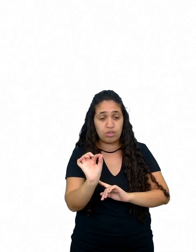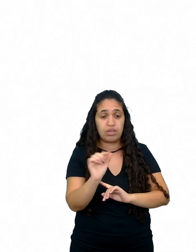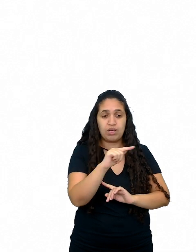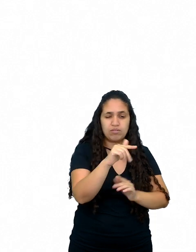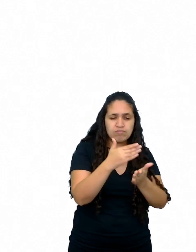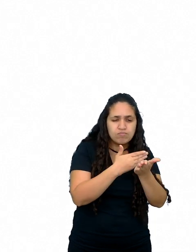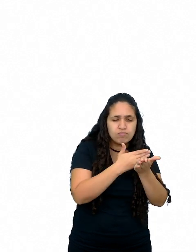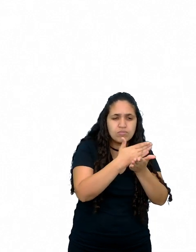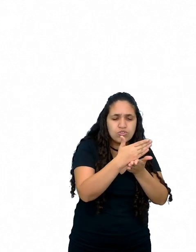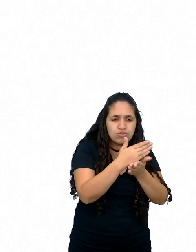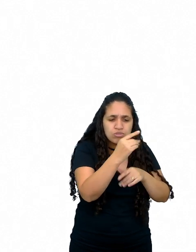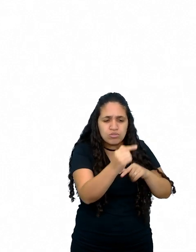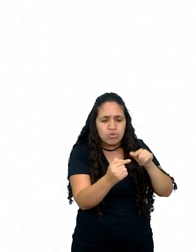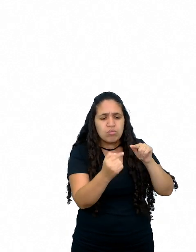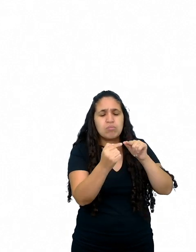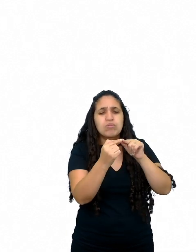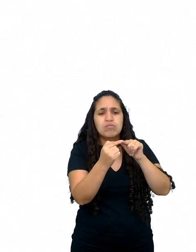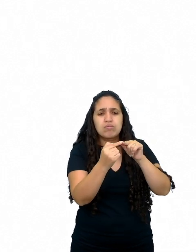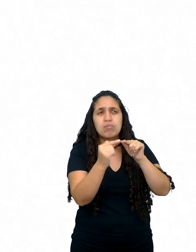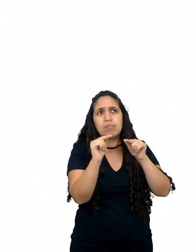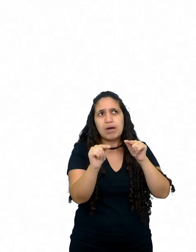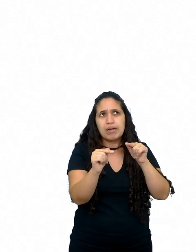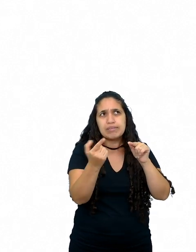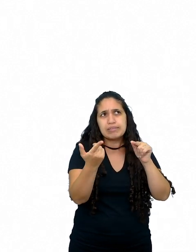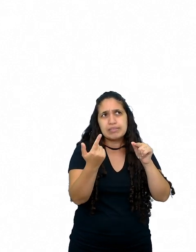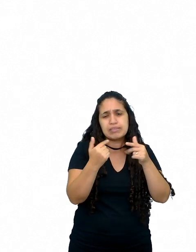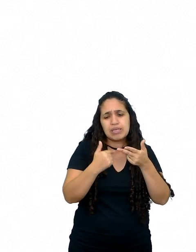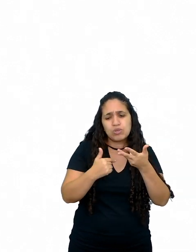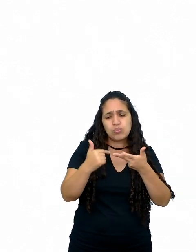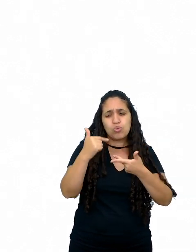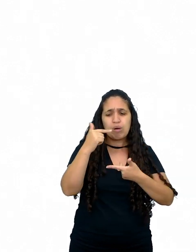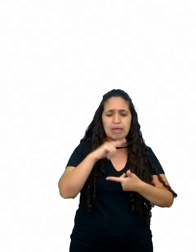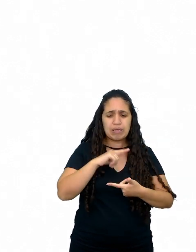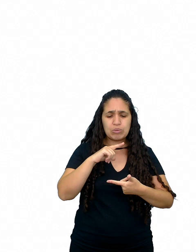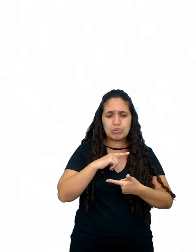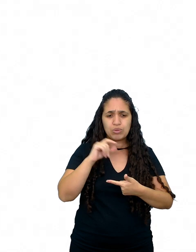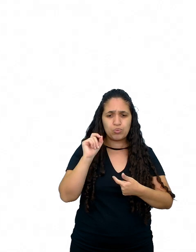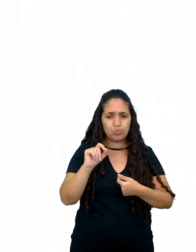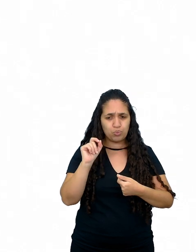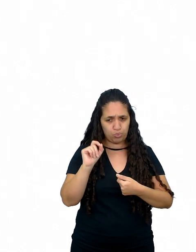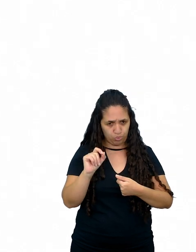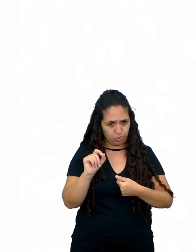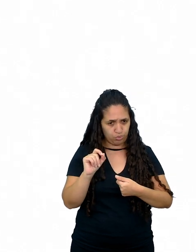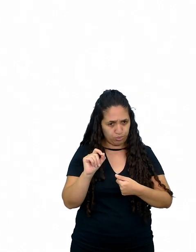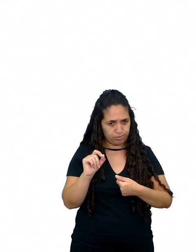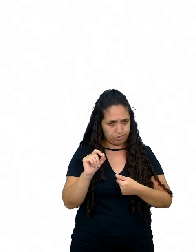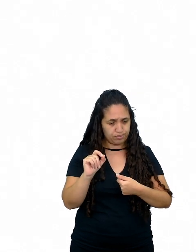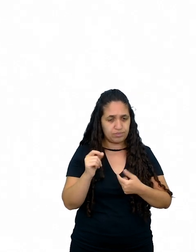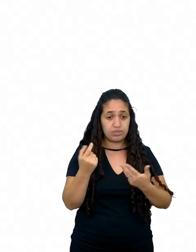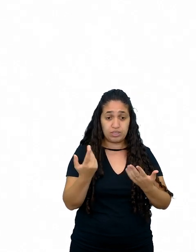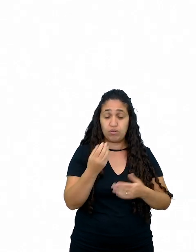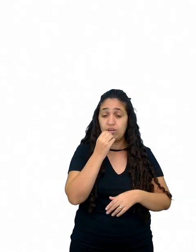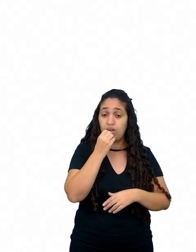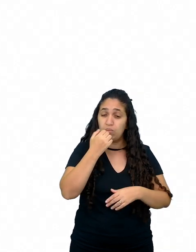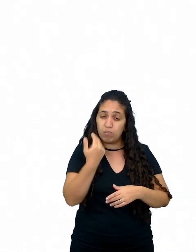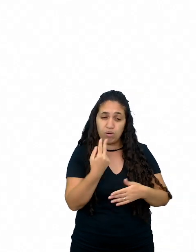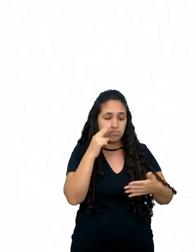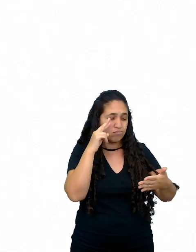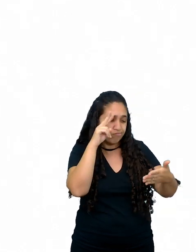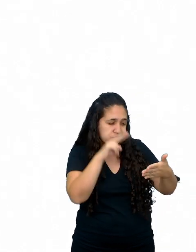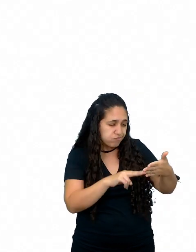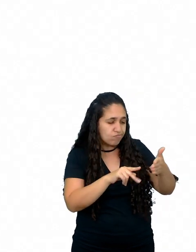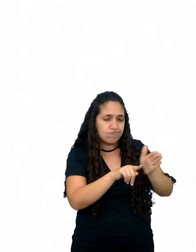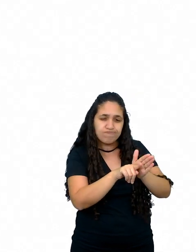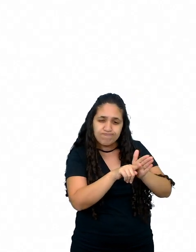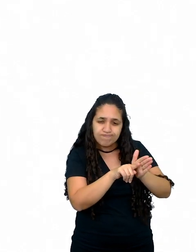quero chegar, eu preciso saber o que eu tenho para alcançar esse objetivo, né? Então, é bom verificar